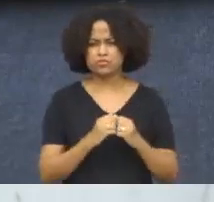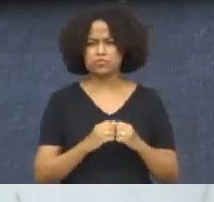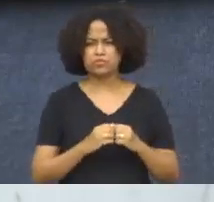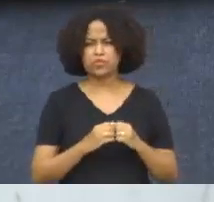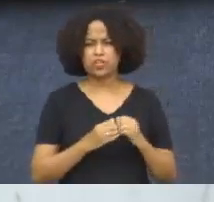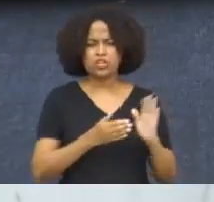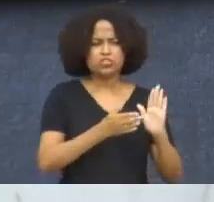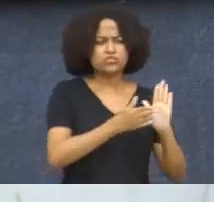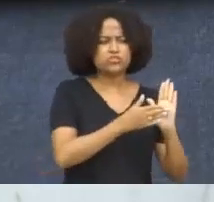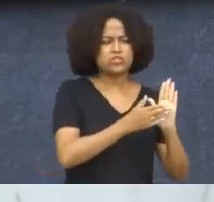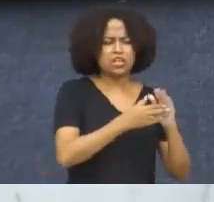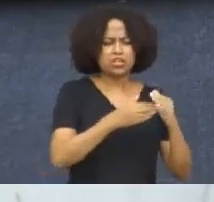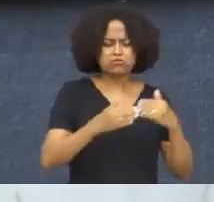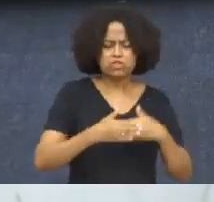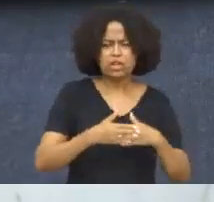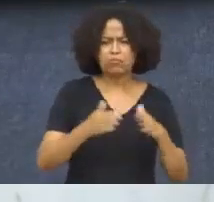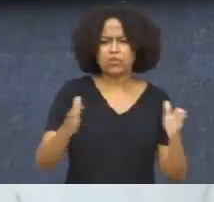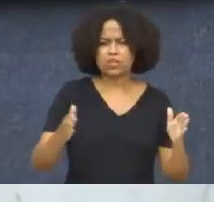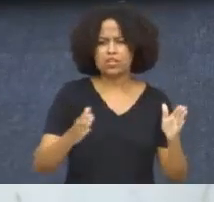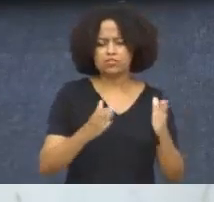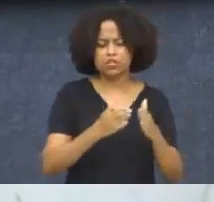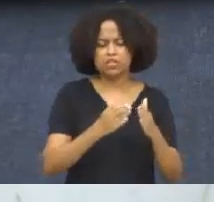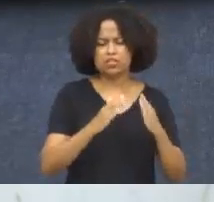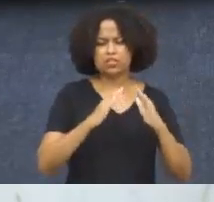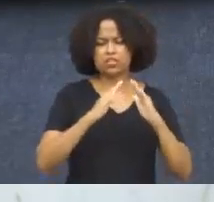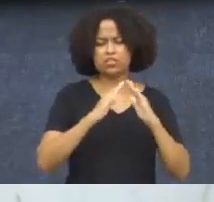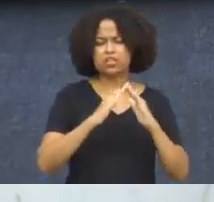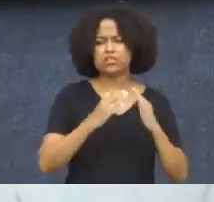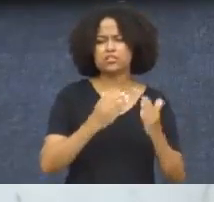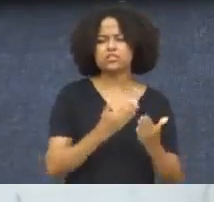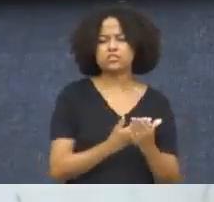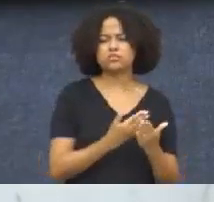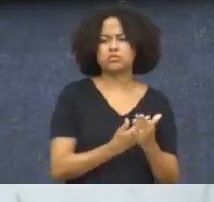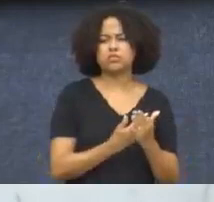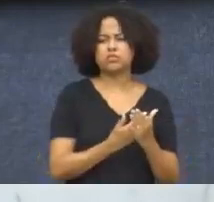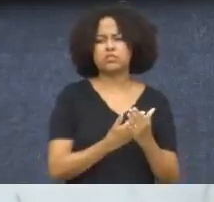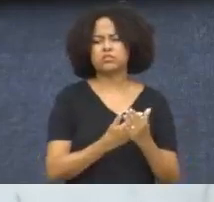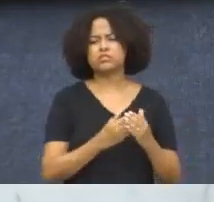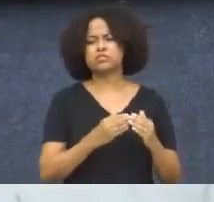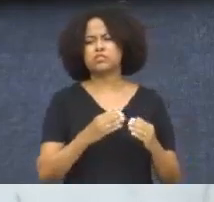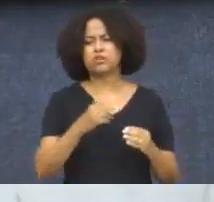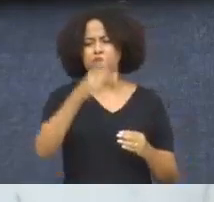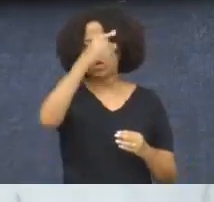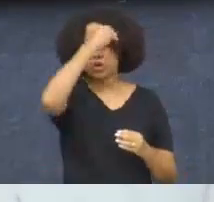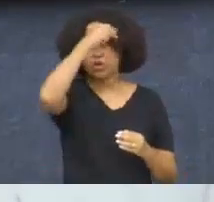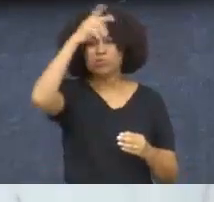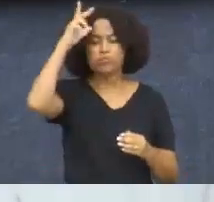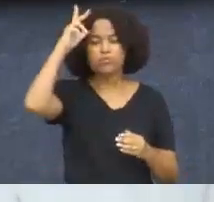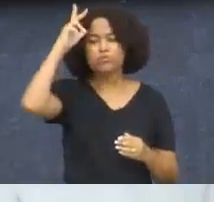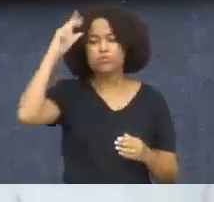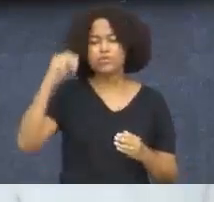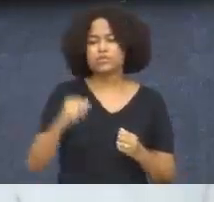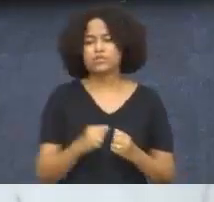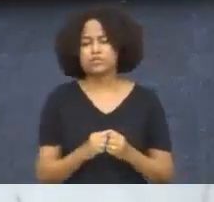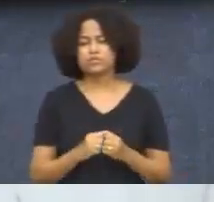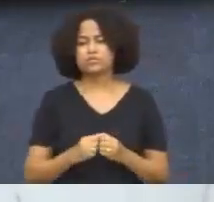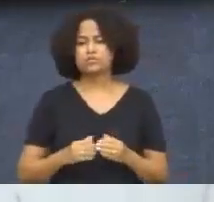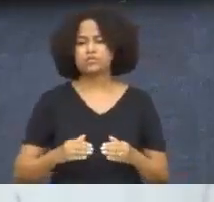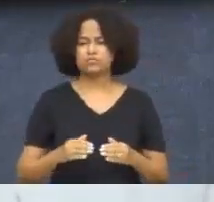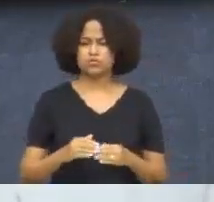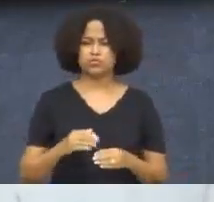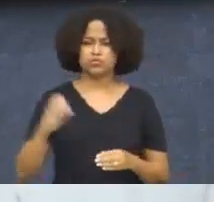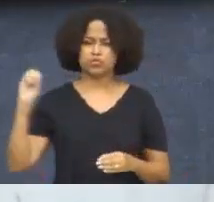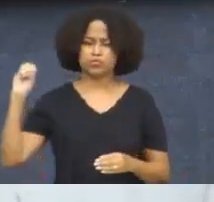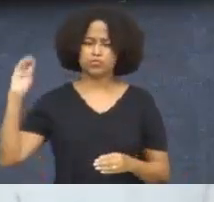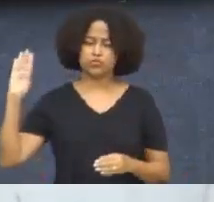dados abertos nas escolas públicas do município de Belo Horizonte. Vai. Autoria, vereadora